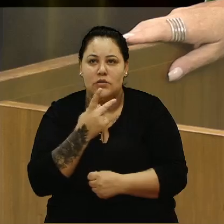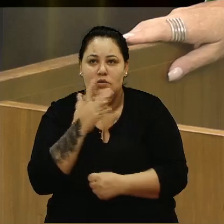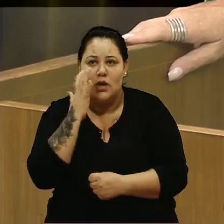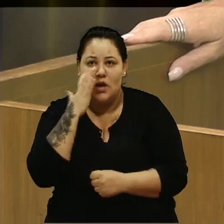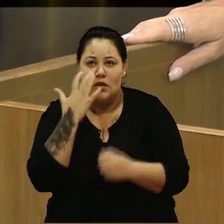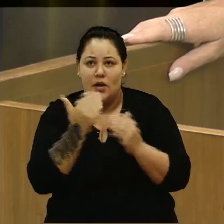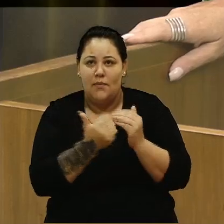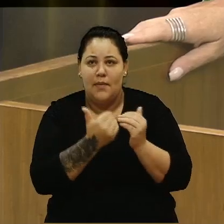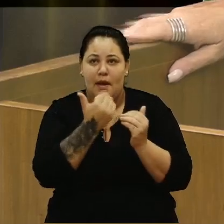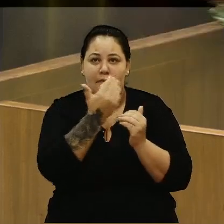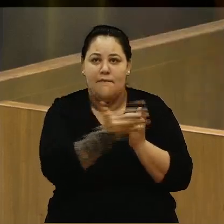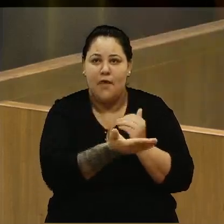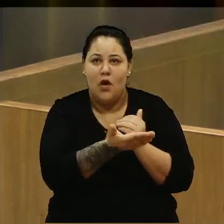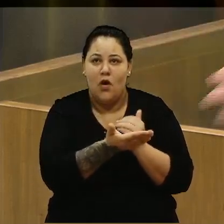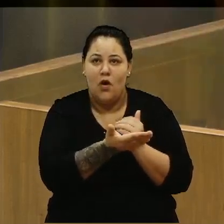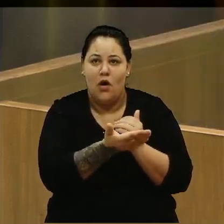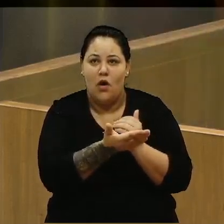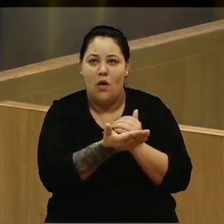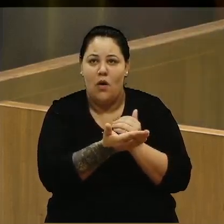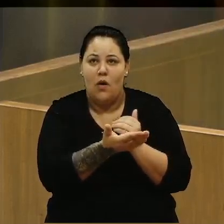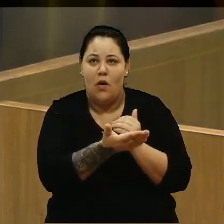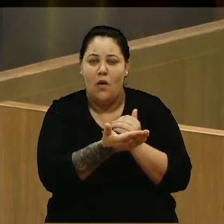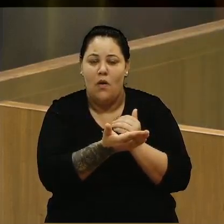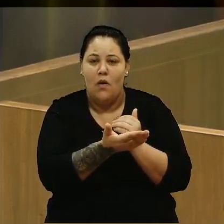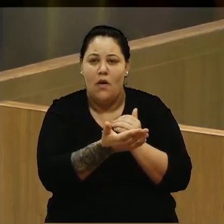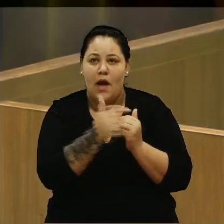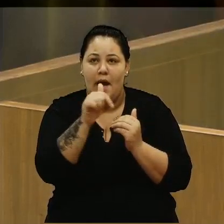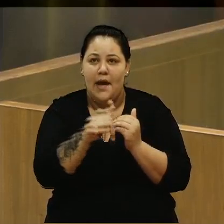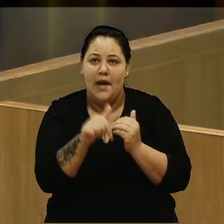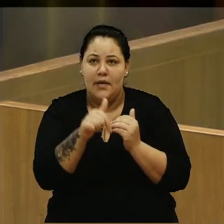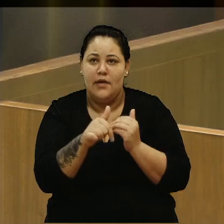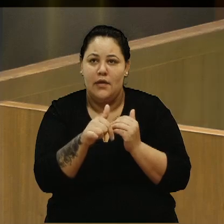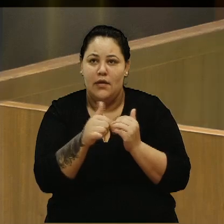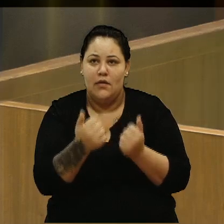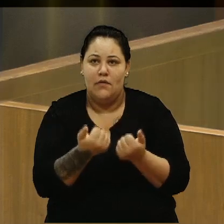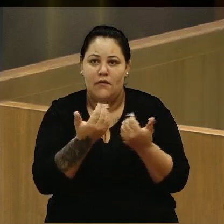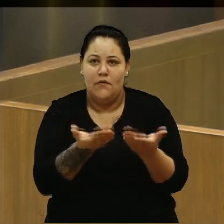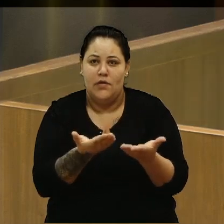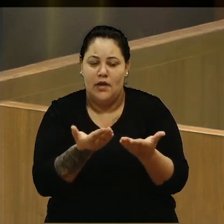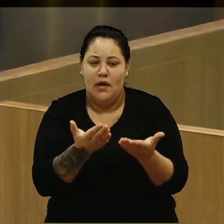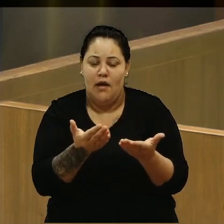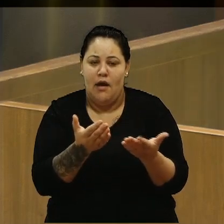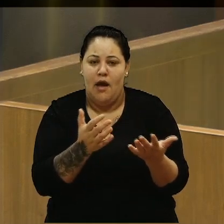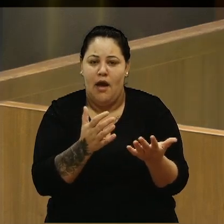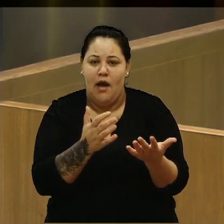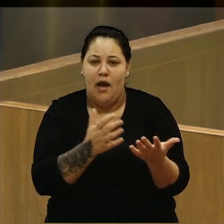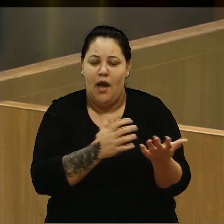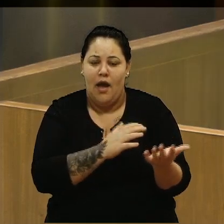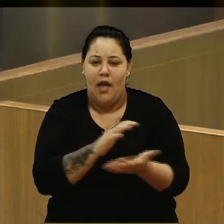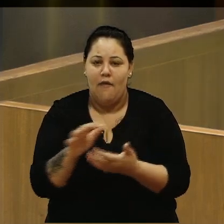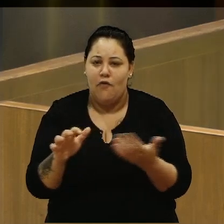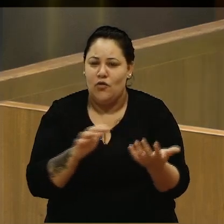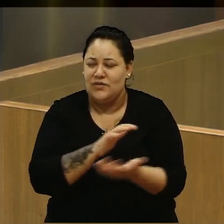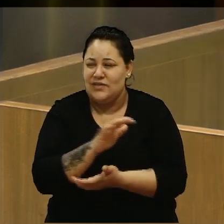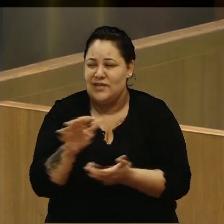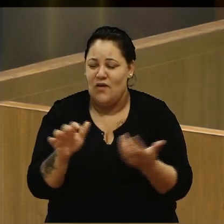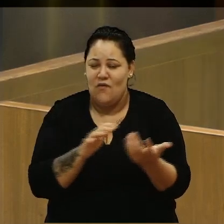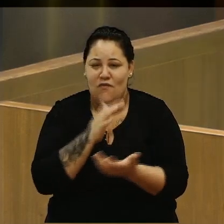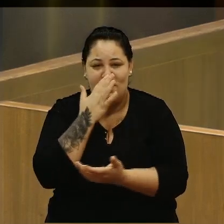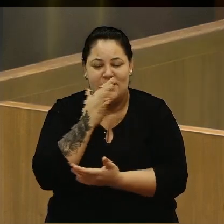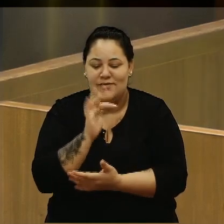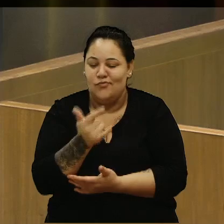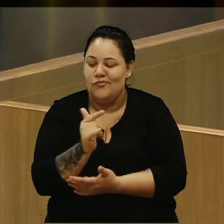escola para fora, não é problema meu, aqui eu vou dar a Revolução Francesa. Não existe isso. A gente é